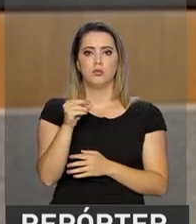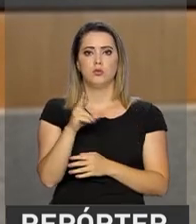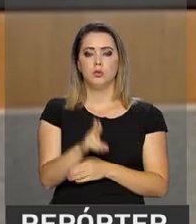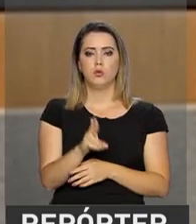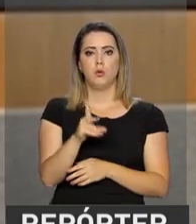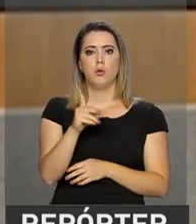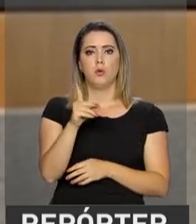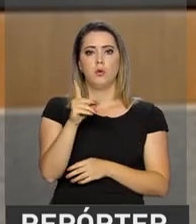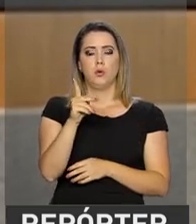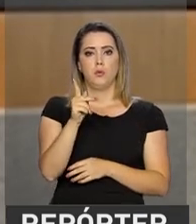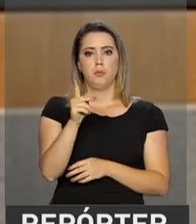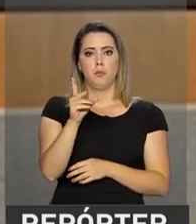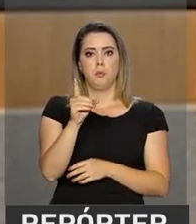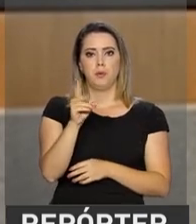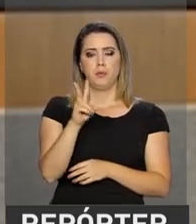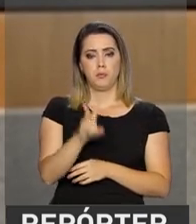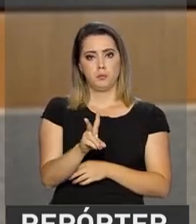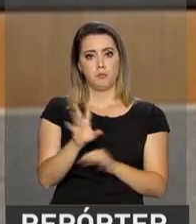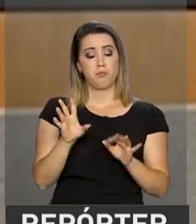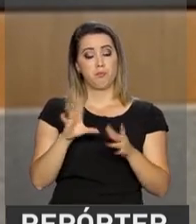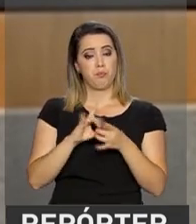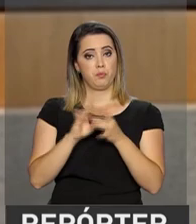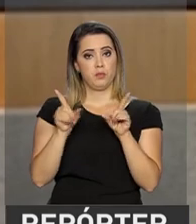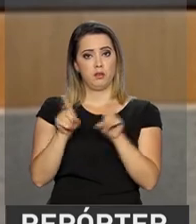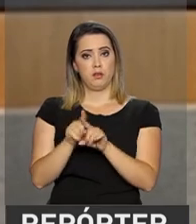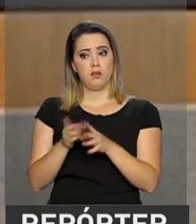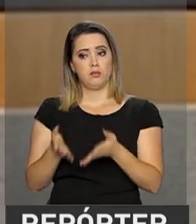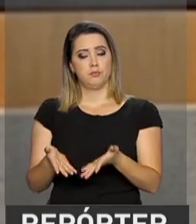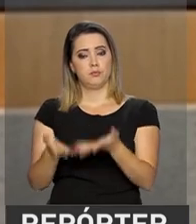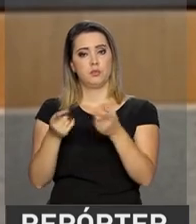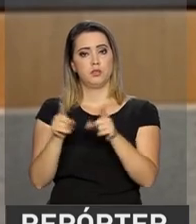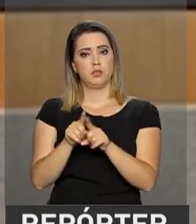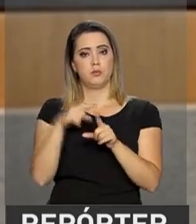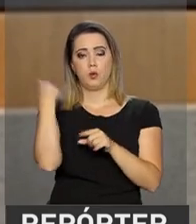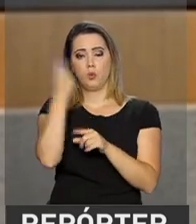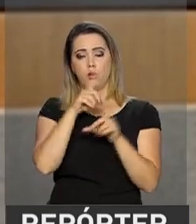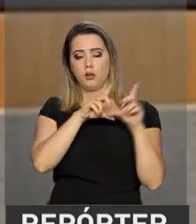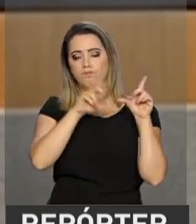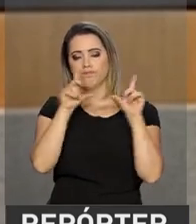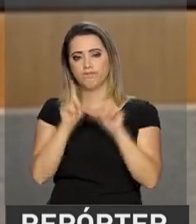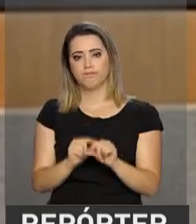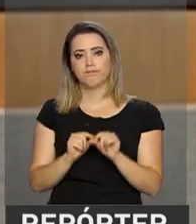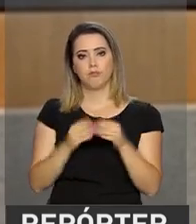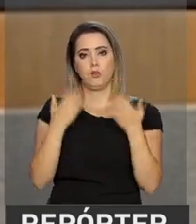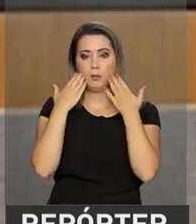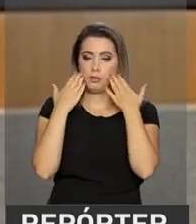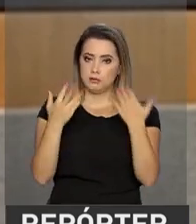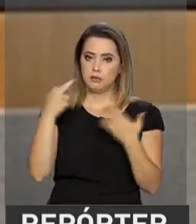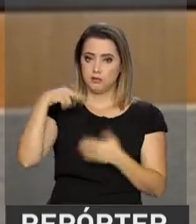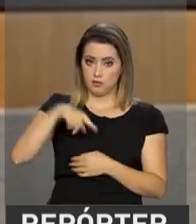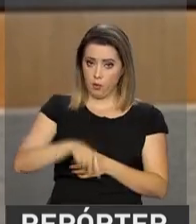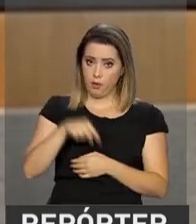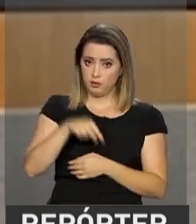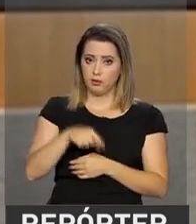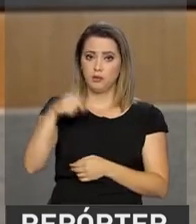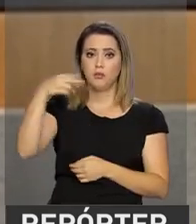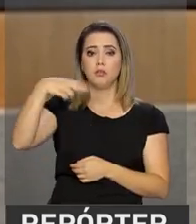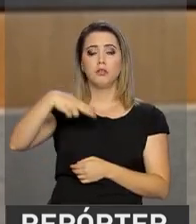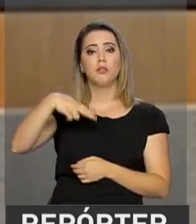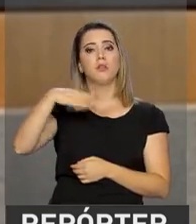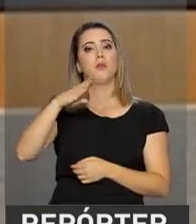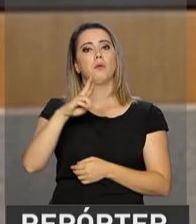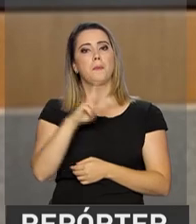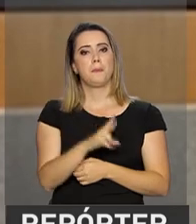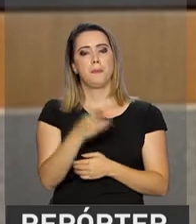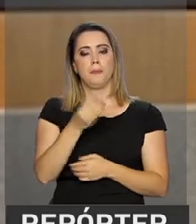pdv a licença é incentivada e a jornada reduzida a tv nbr vai transmitir a coletiva